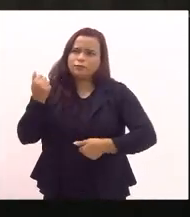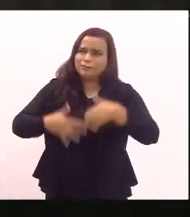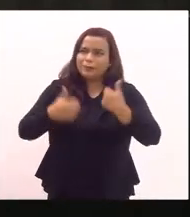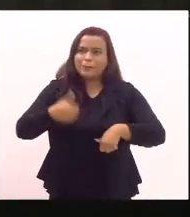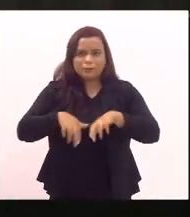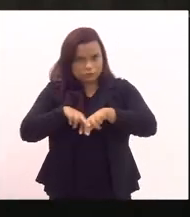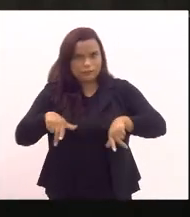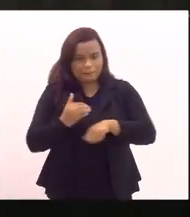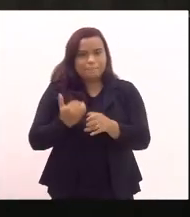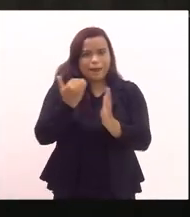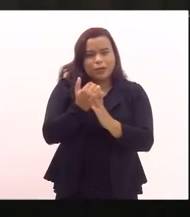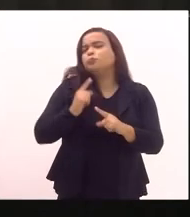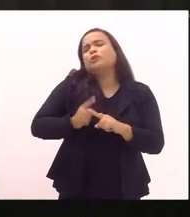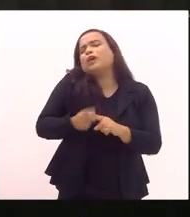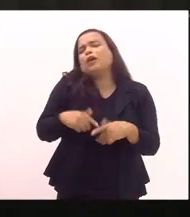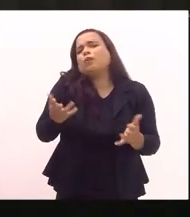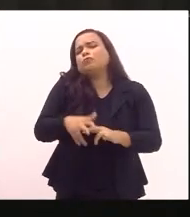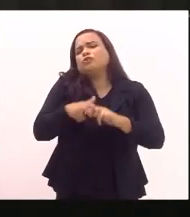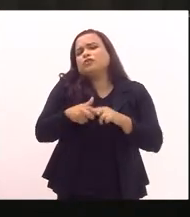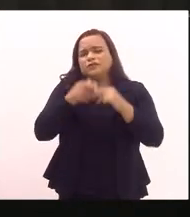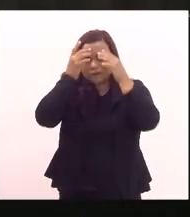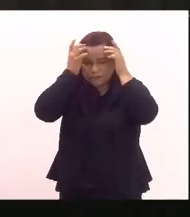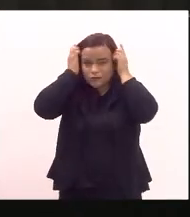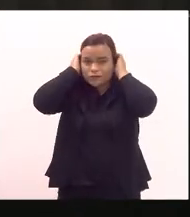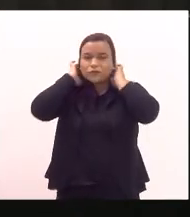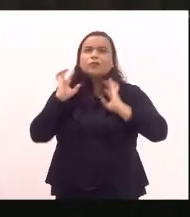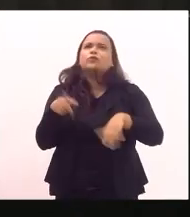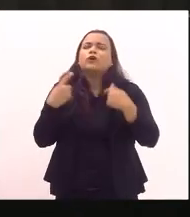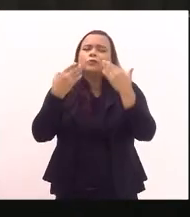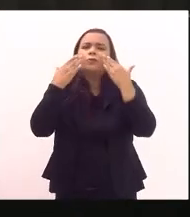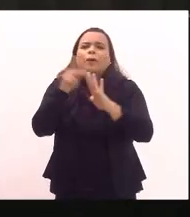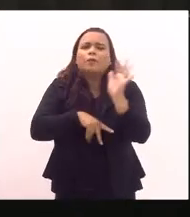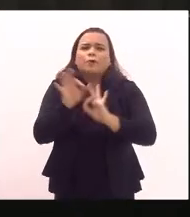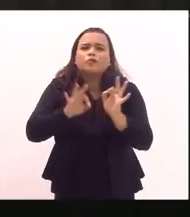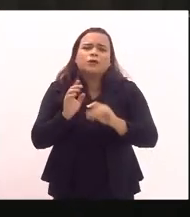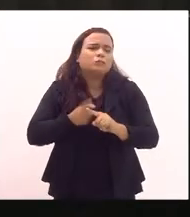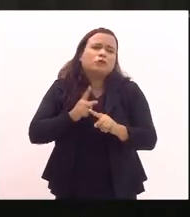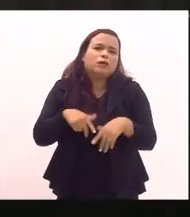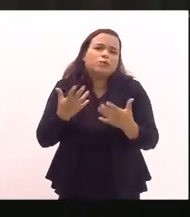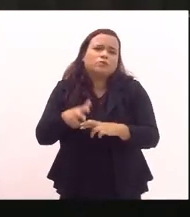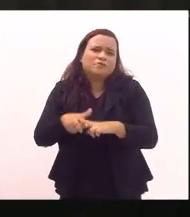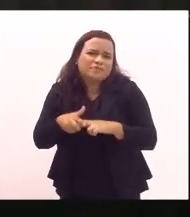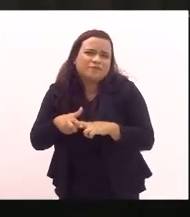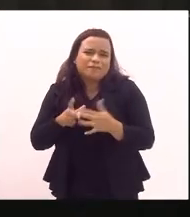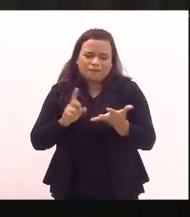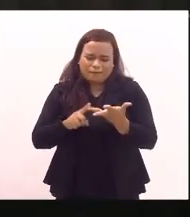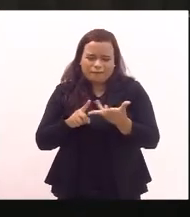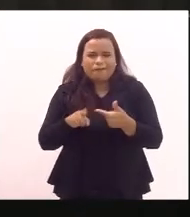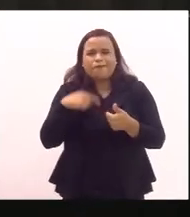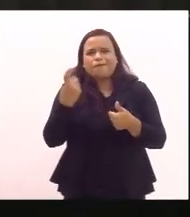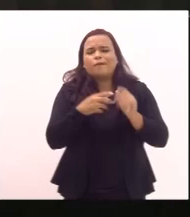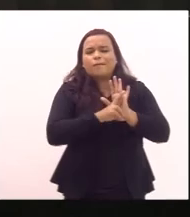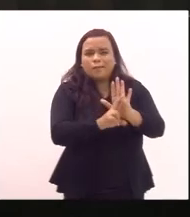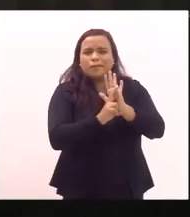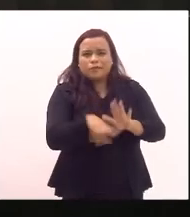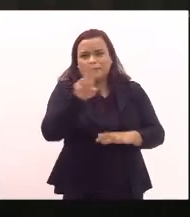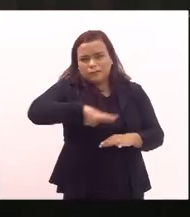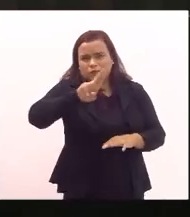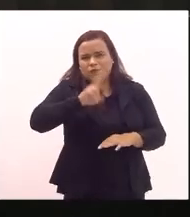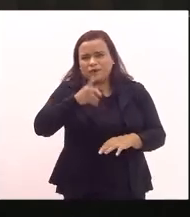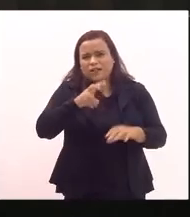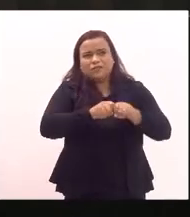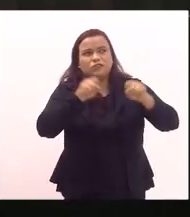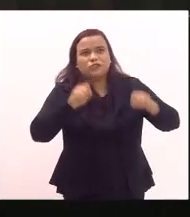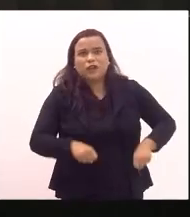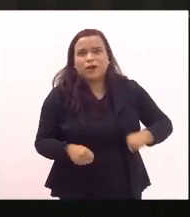determinadas falas porque a gente vem aqui apresenta determinados projetos porque a gente faz referência né de um